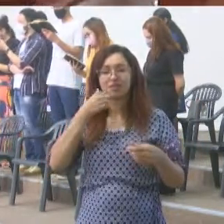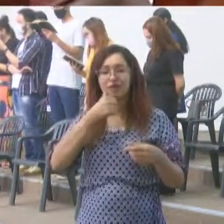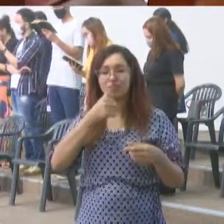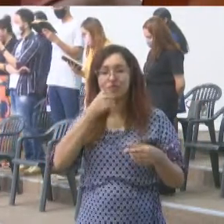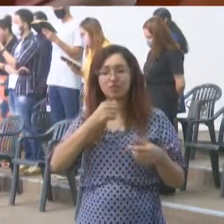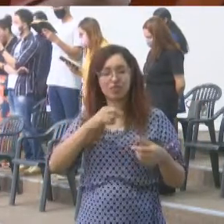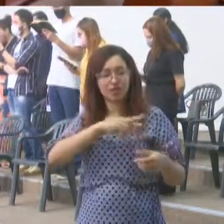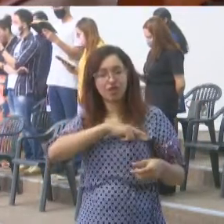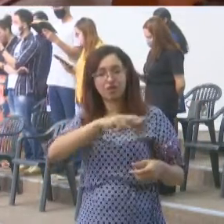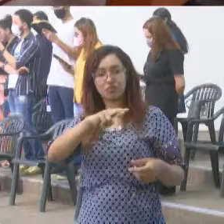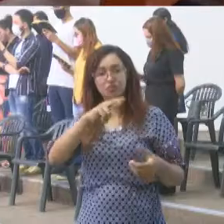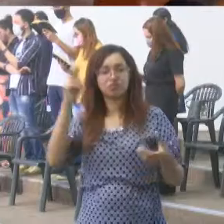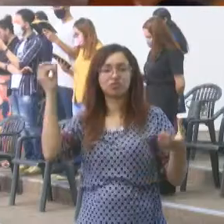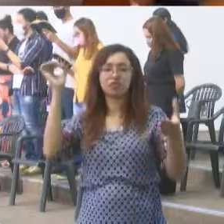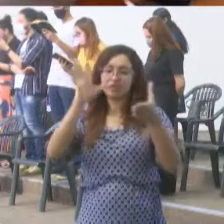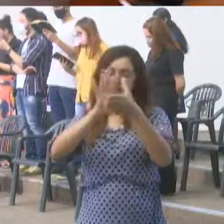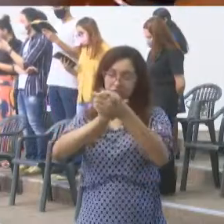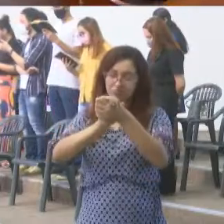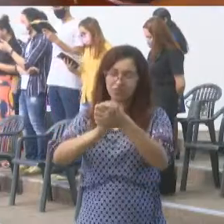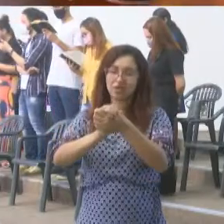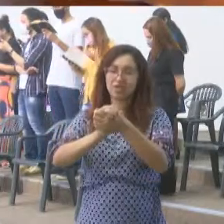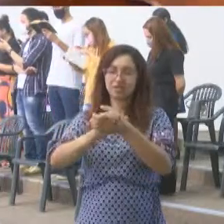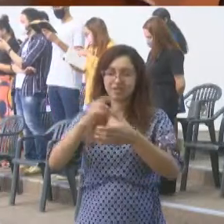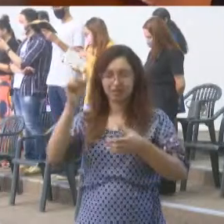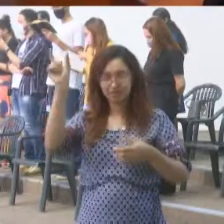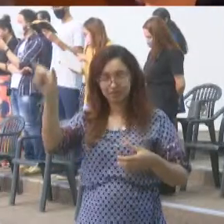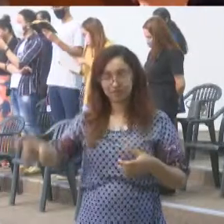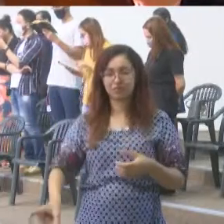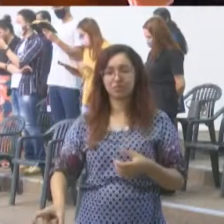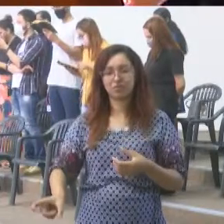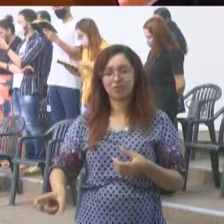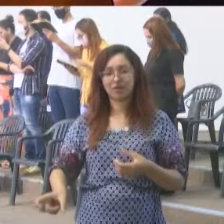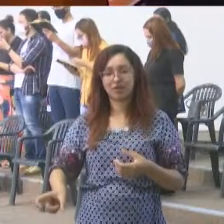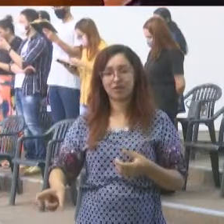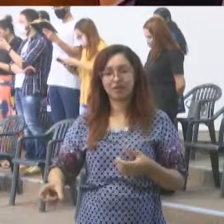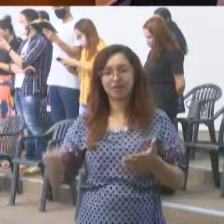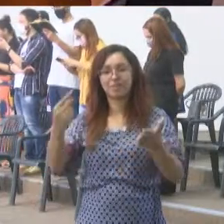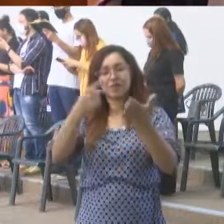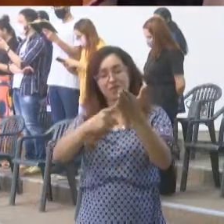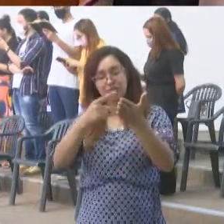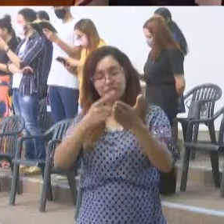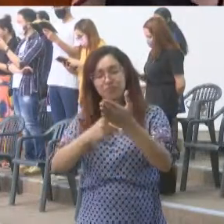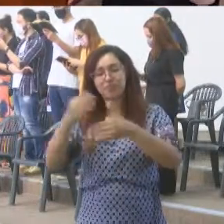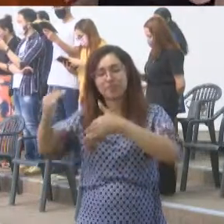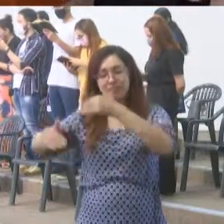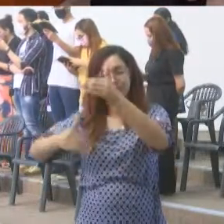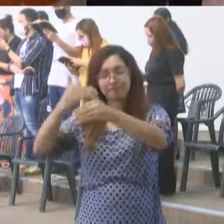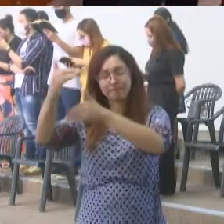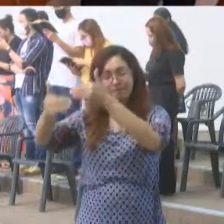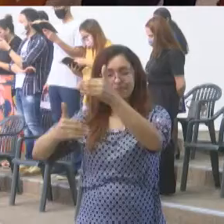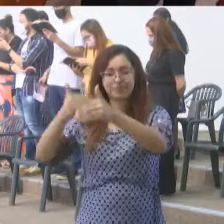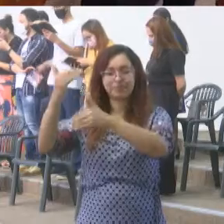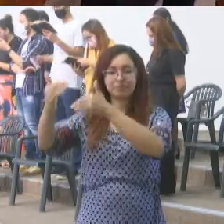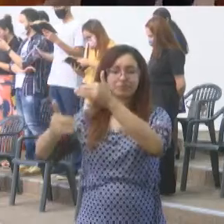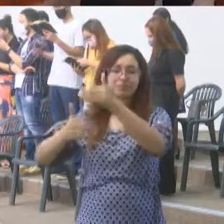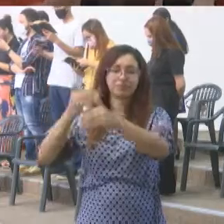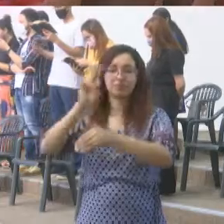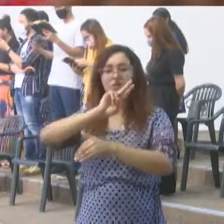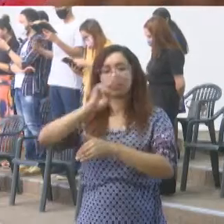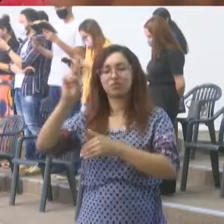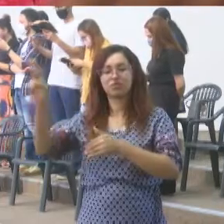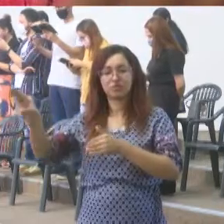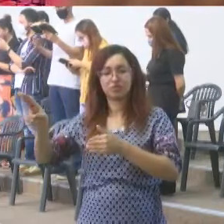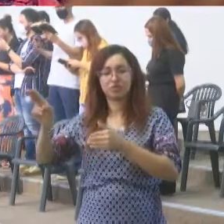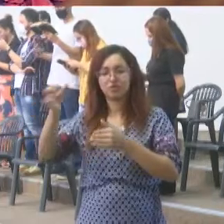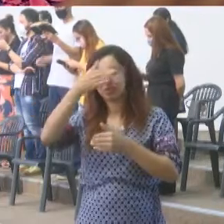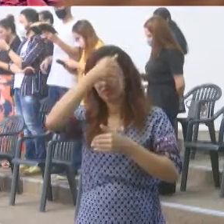moabita, que foi esposa de Malom, para suscitar o nome deste sobre a sua herança, para que este